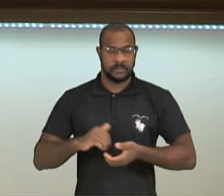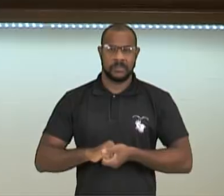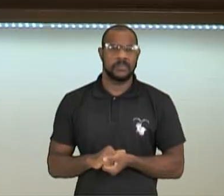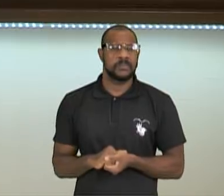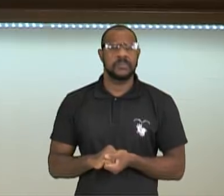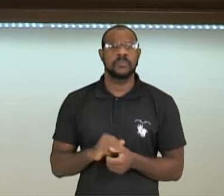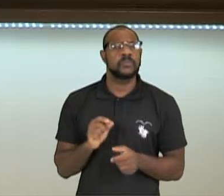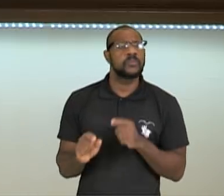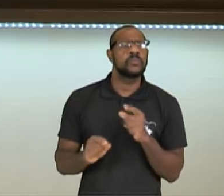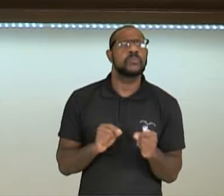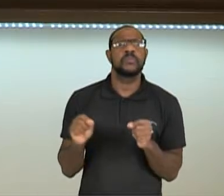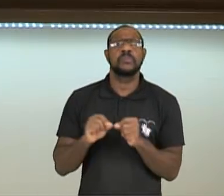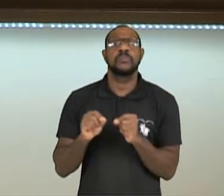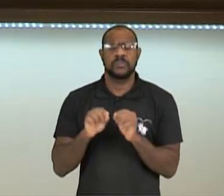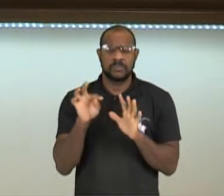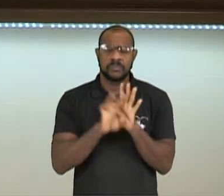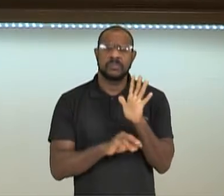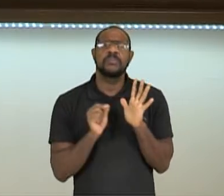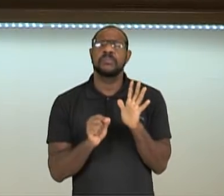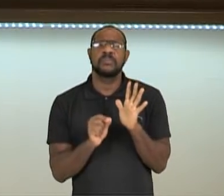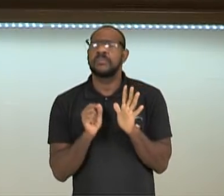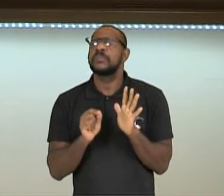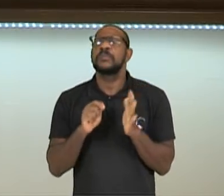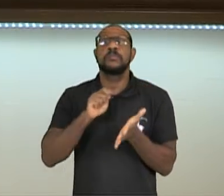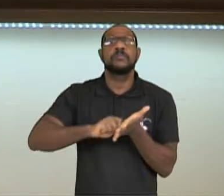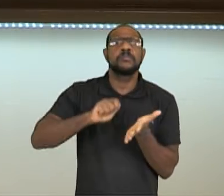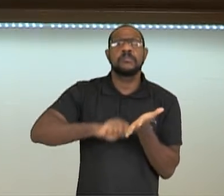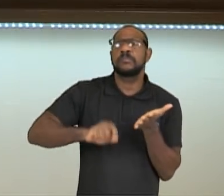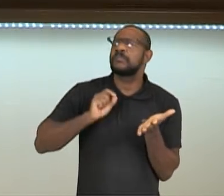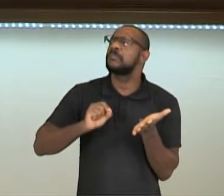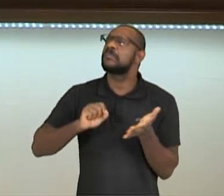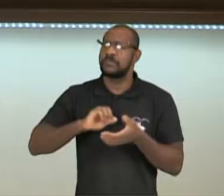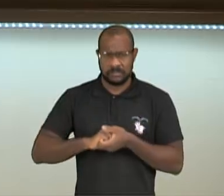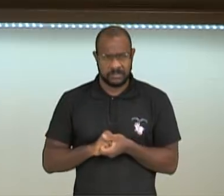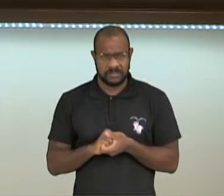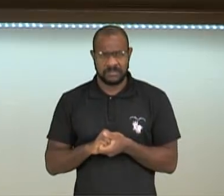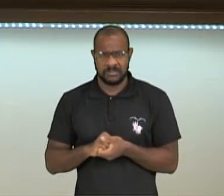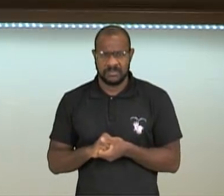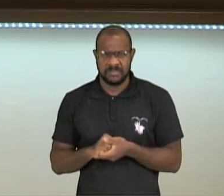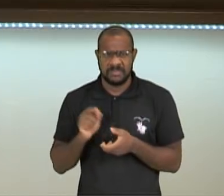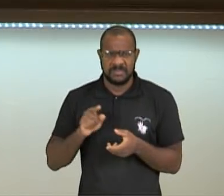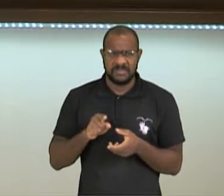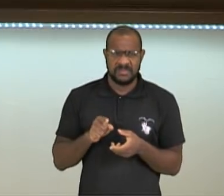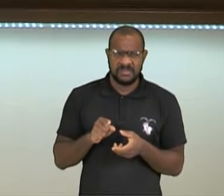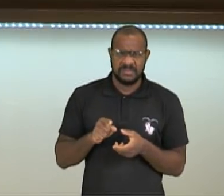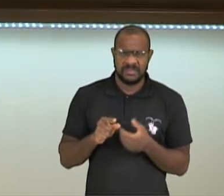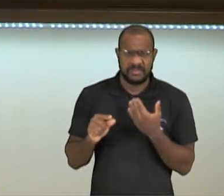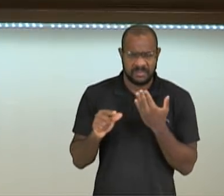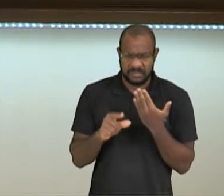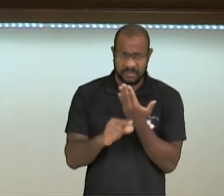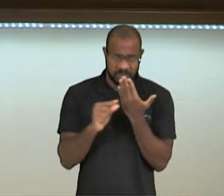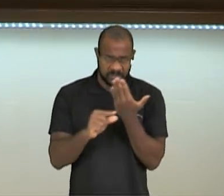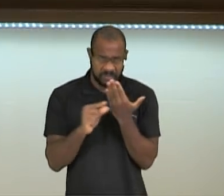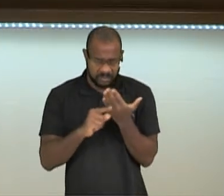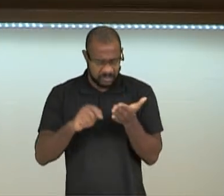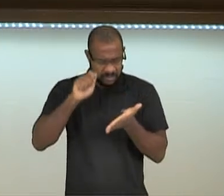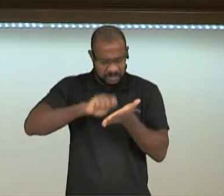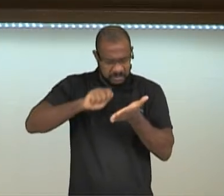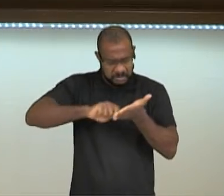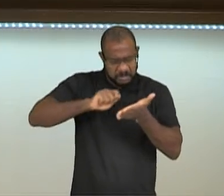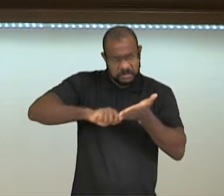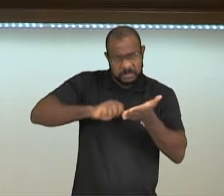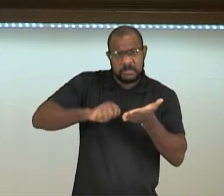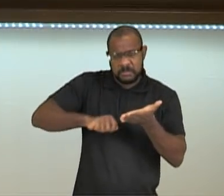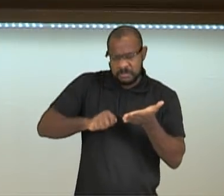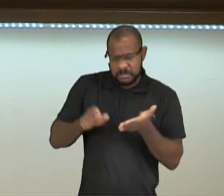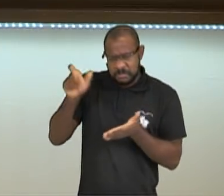Quem será que fez esse texto? Quem está escrevendo? Será que ele descreveu a imagem dela, está contando para